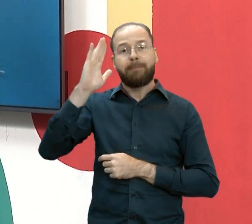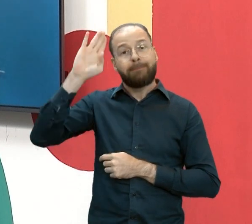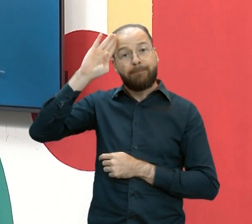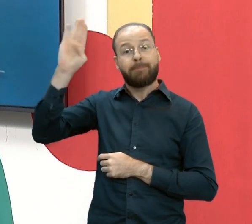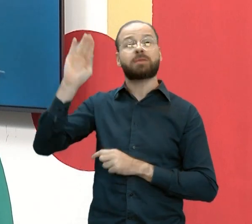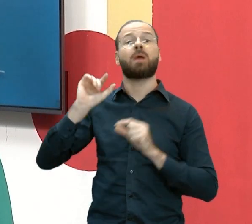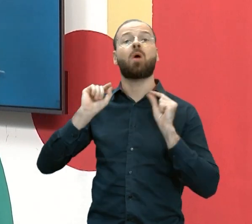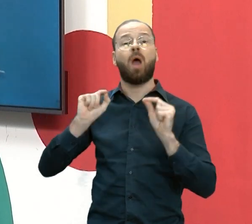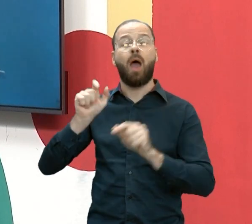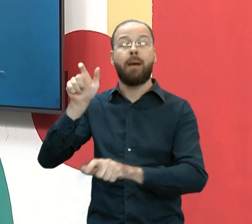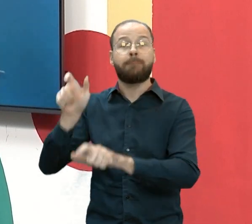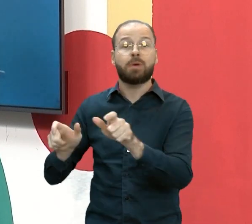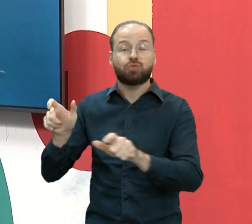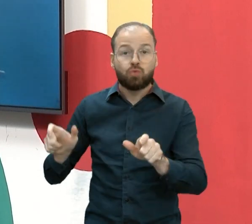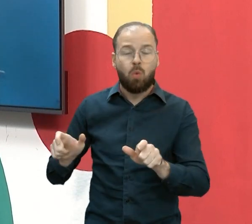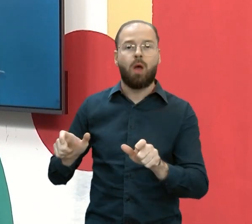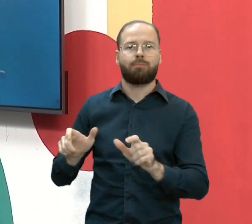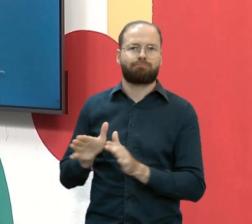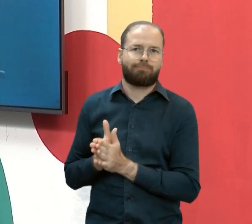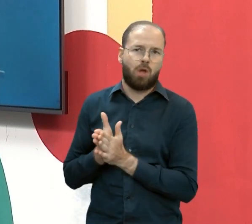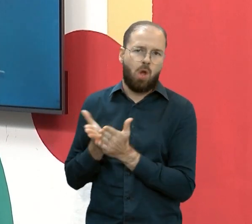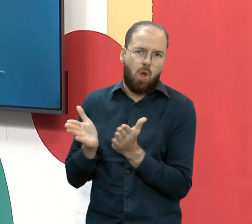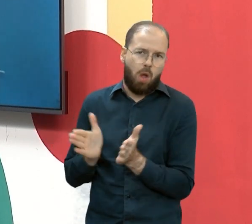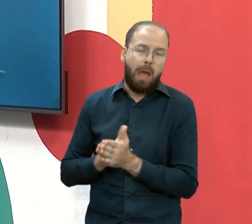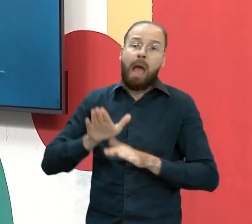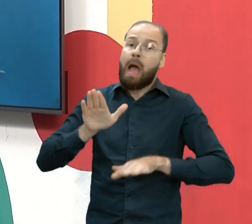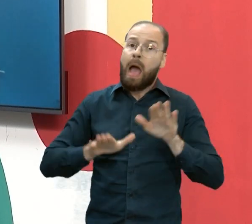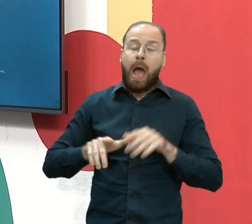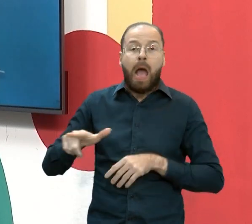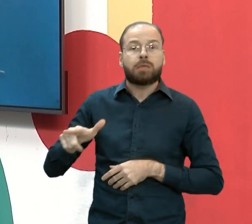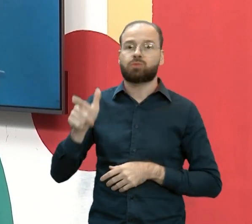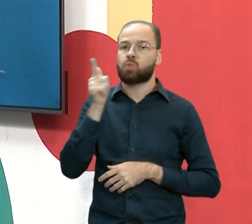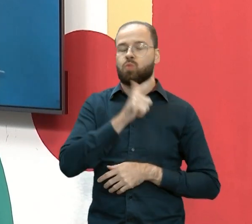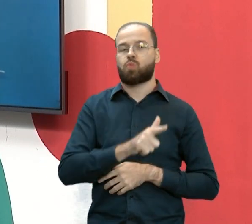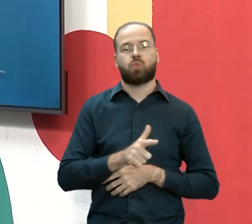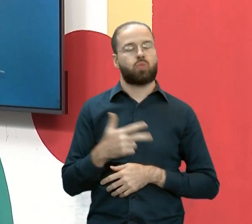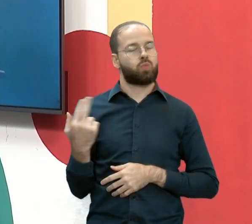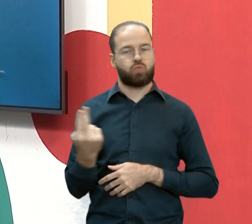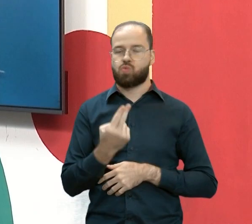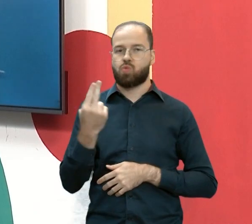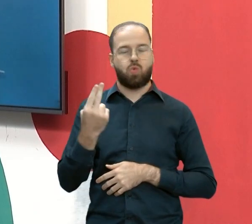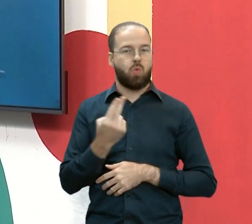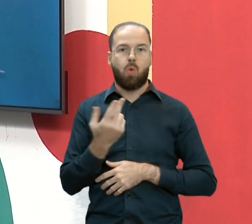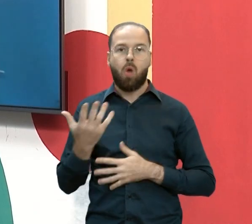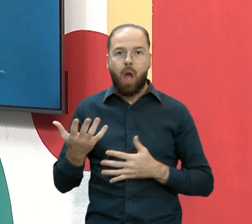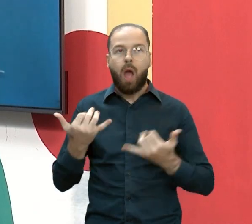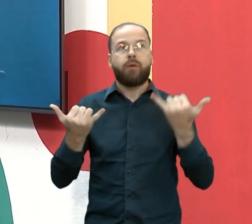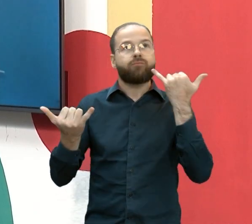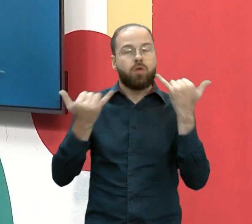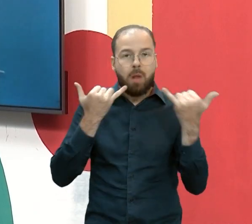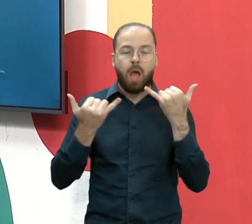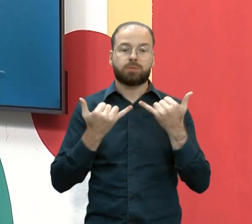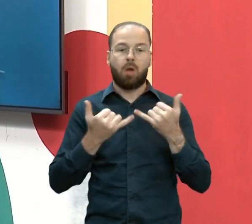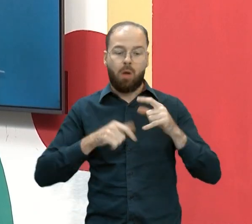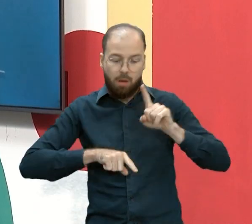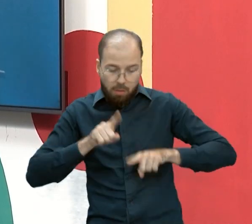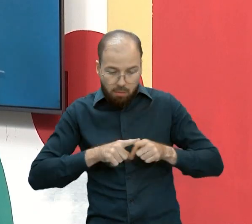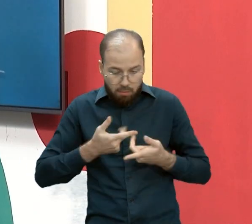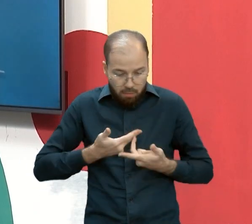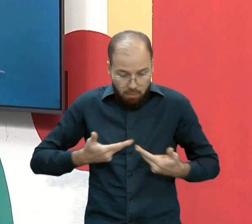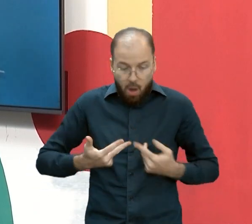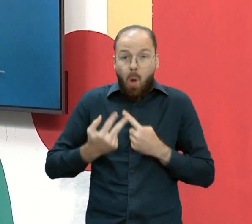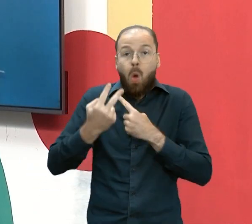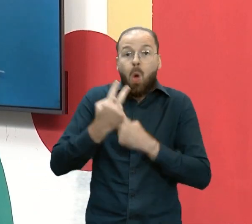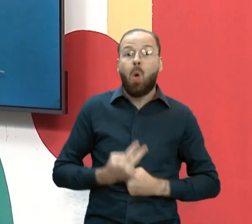as pessoas que vivem ali em situação de pobreza muitas vezes não têm condição de ter algo que é mensal, né? A